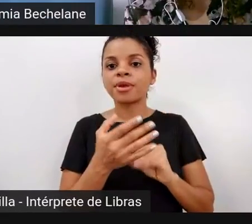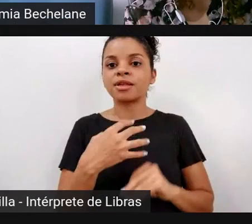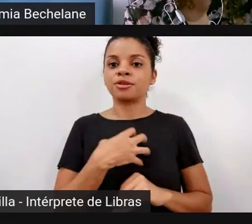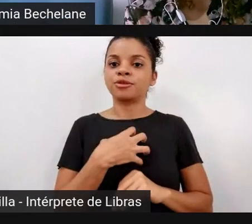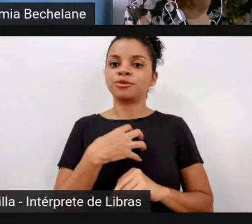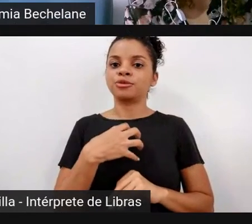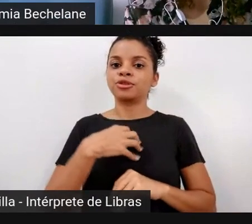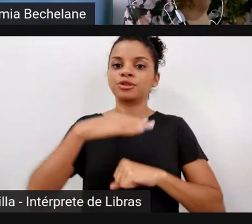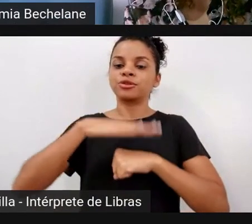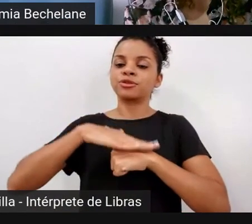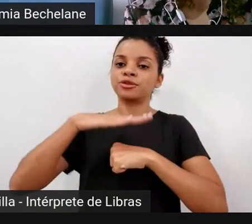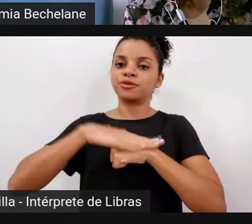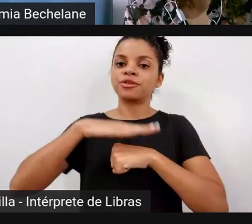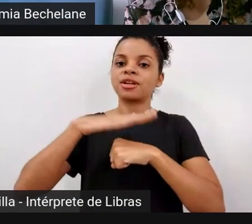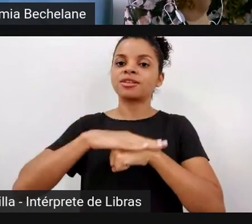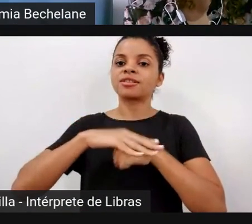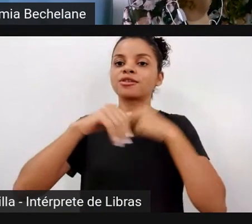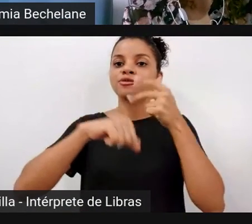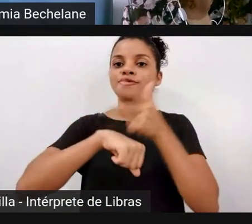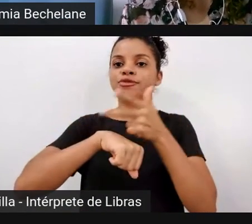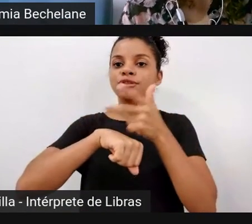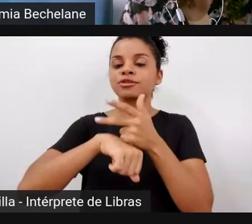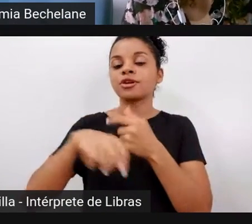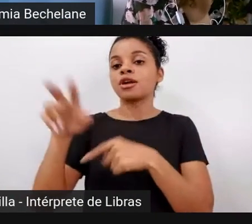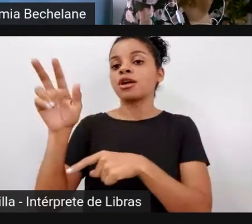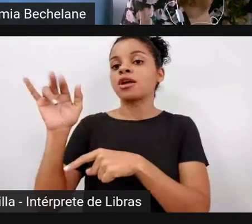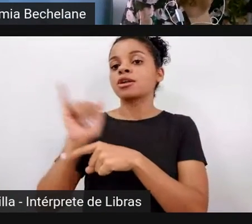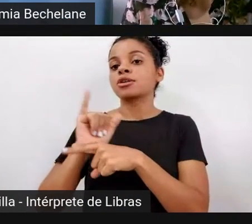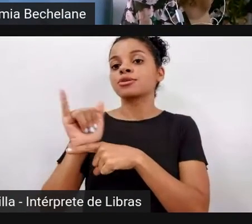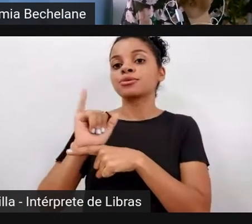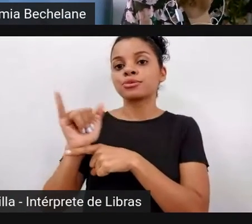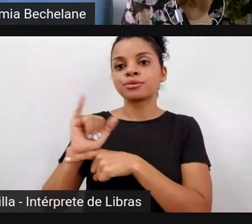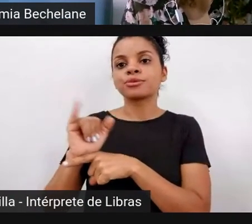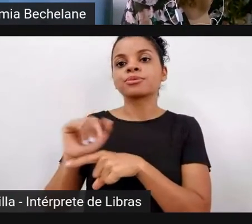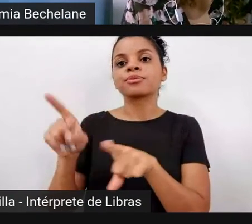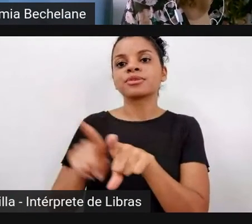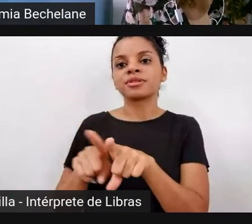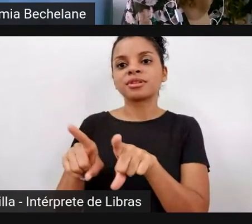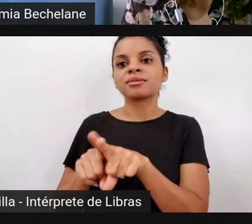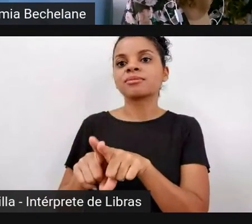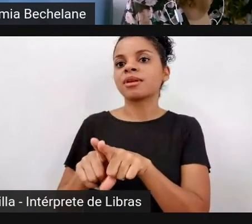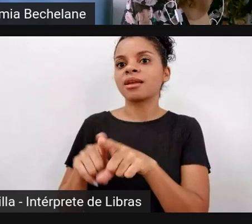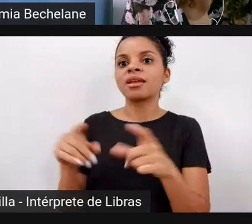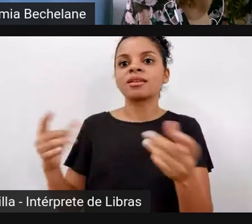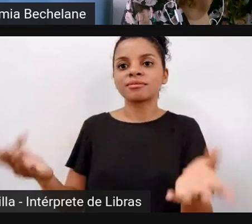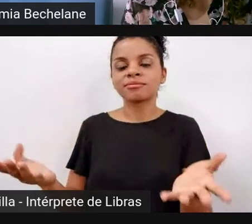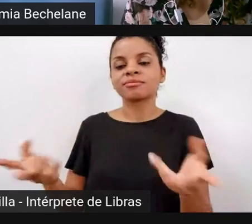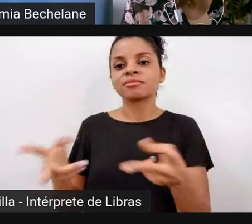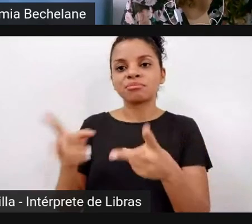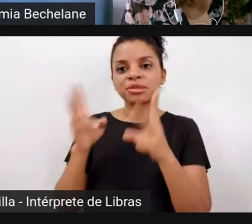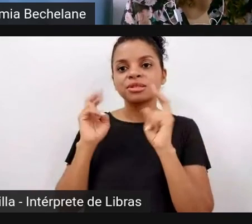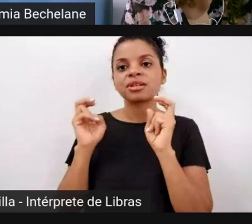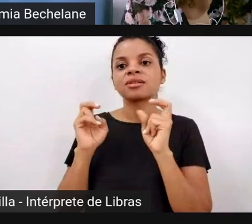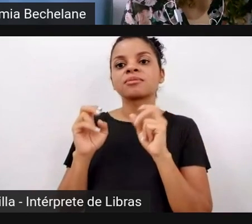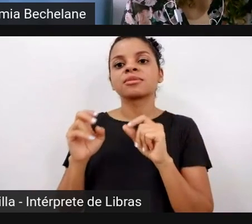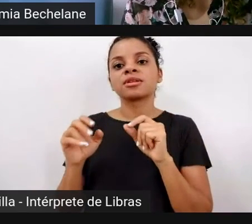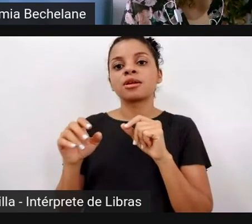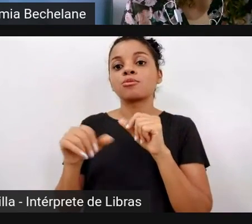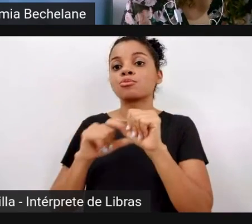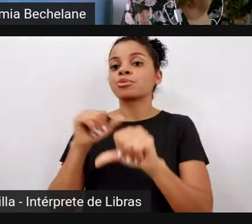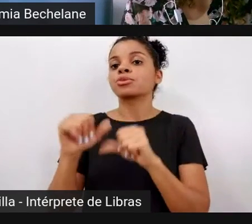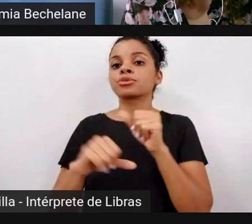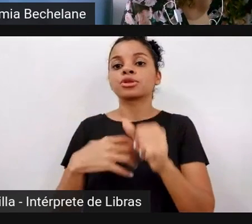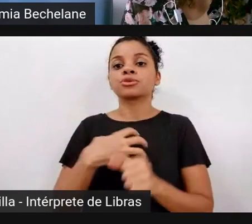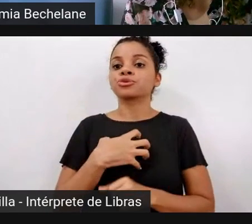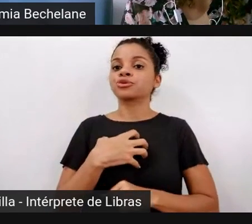vídeos curtos. O YouTube é outro gigante que também está se curvando com o YouTube Shorts. Então, o TikTok realmente ele veio e ele